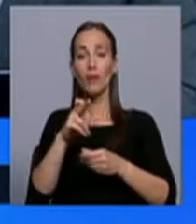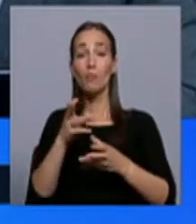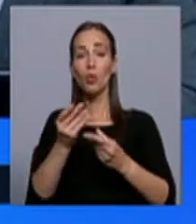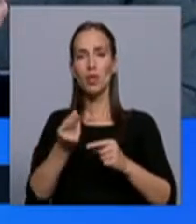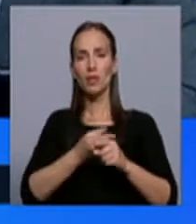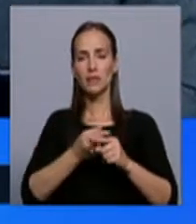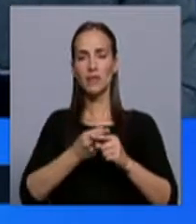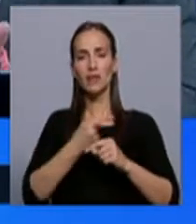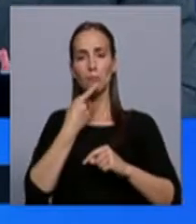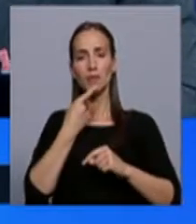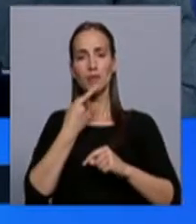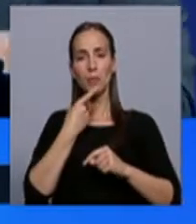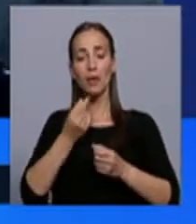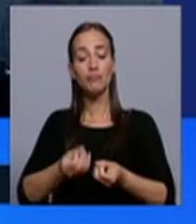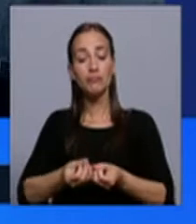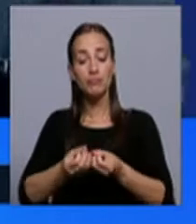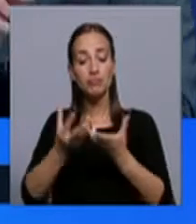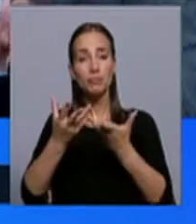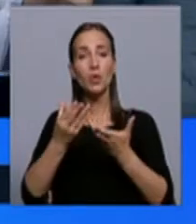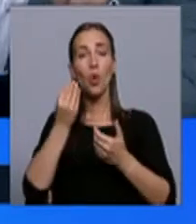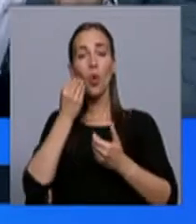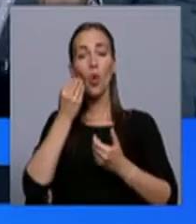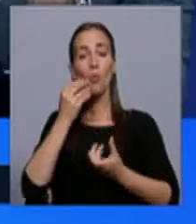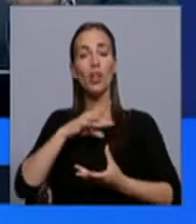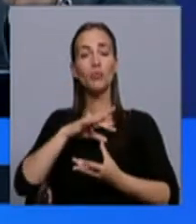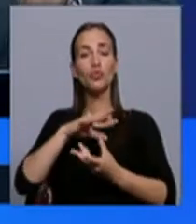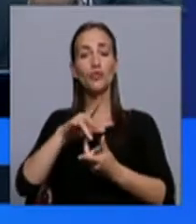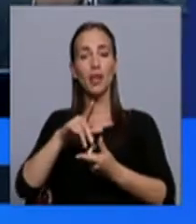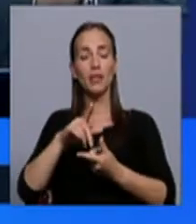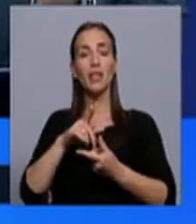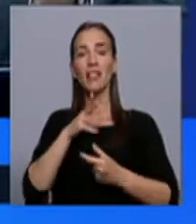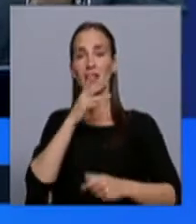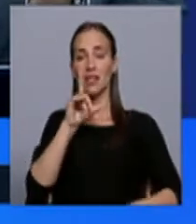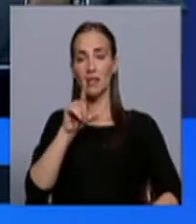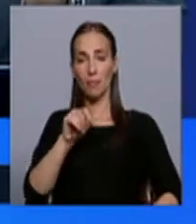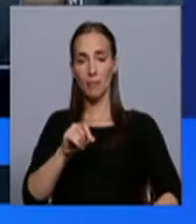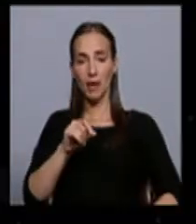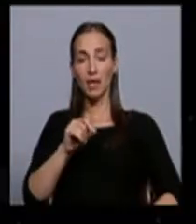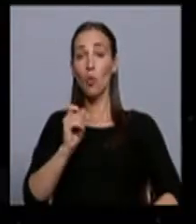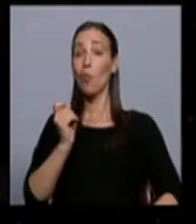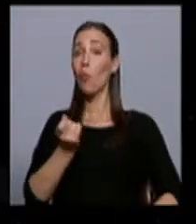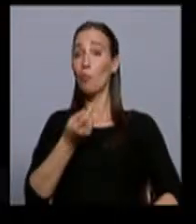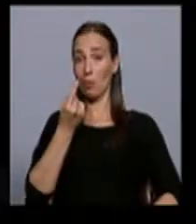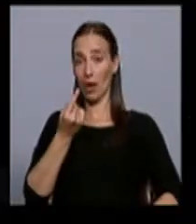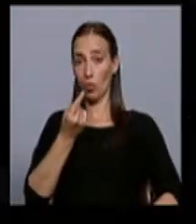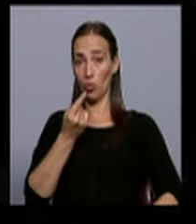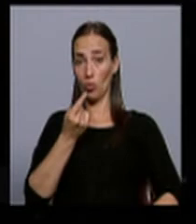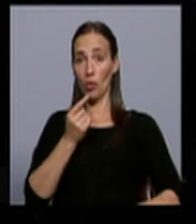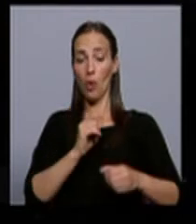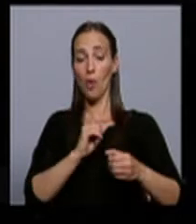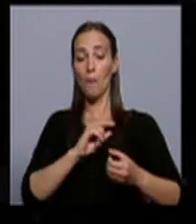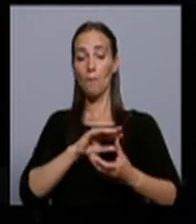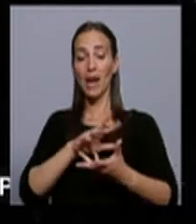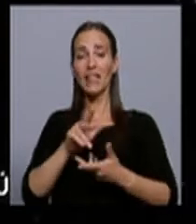atmosfera muito pristina deste exoplaneta e, portanto, será muito interessante, à custa deste exoplaneta, perceber o próprio nascimento e evolução